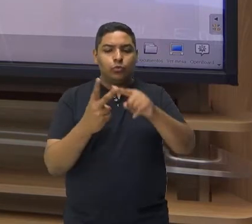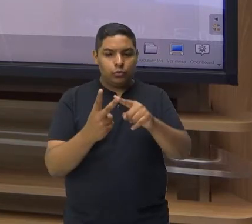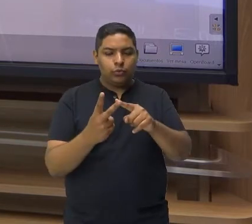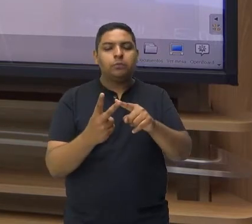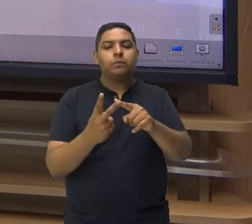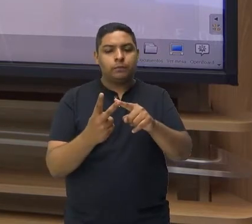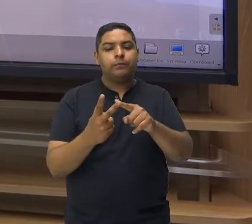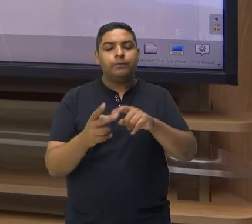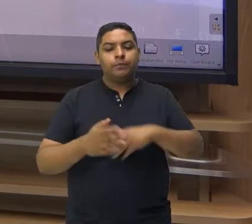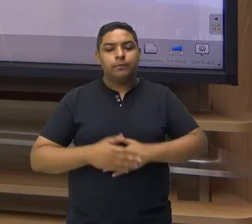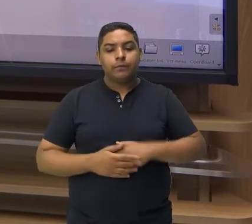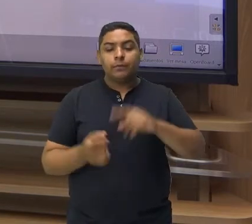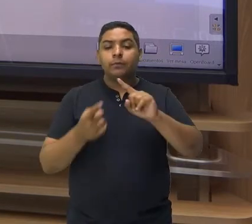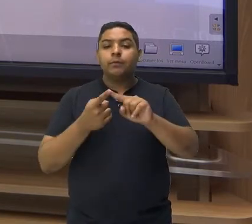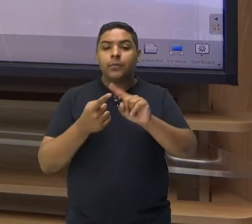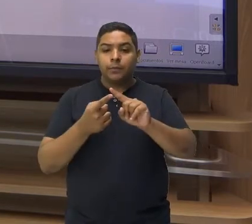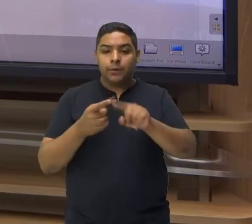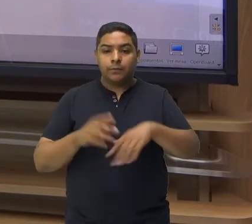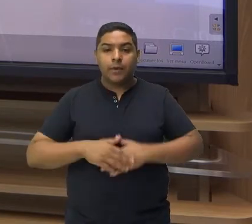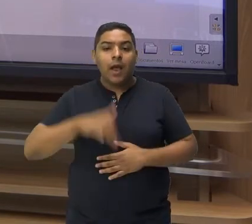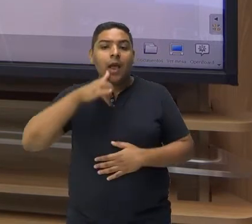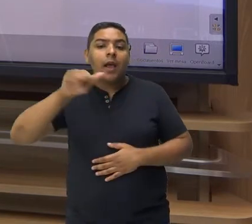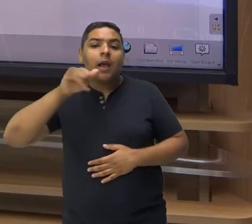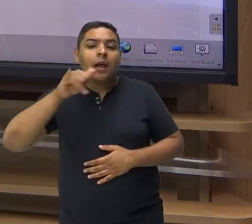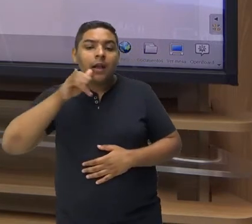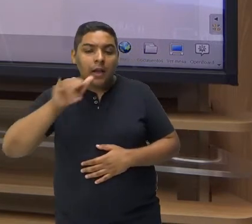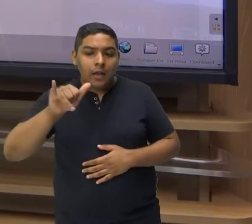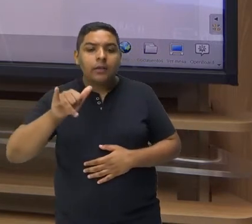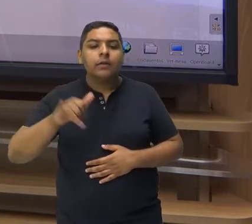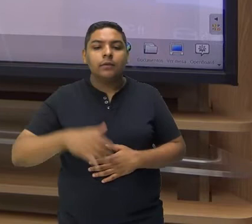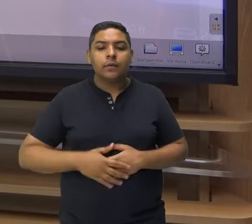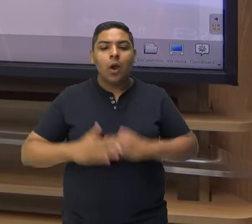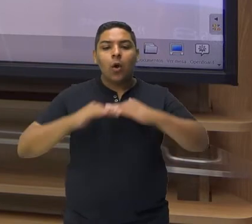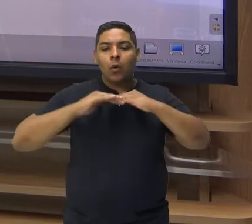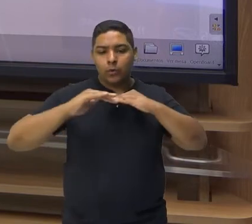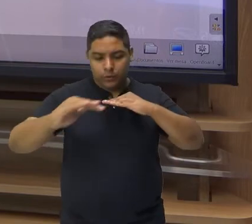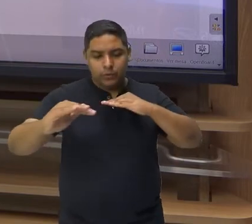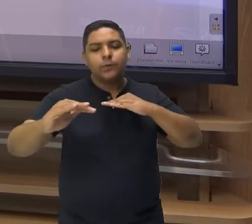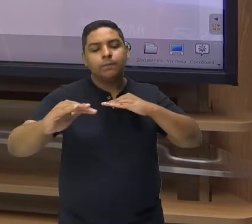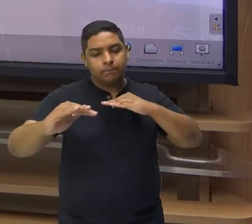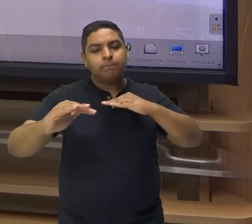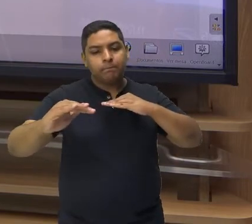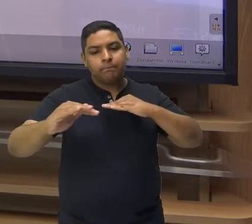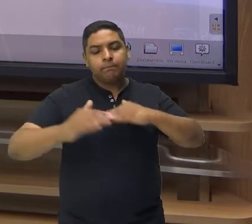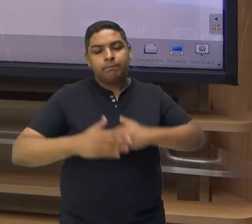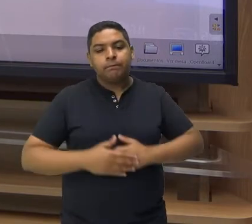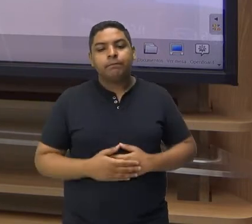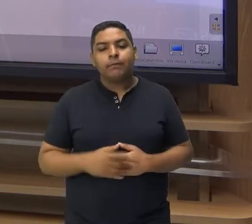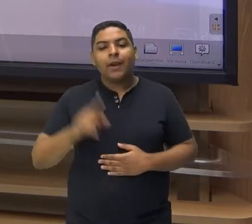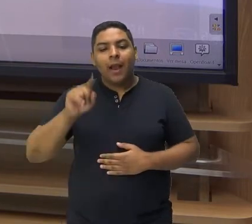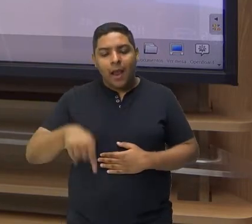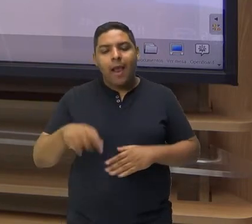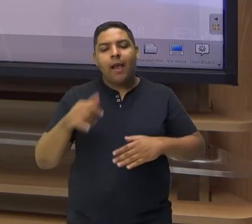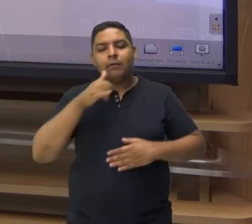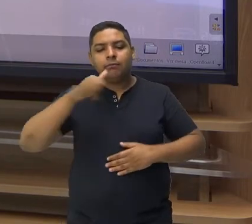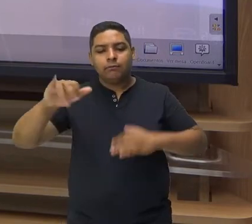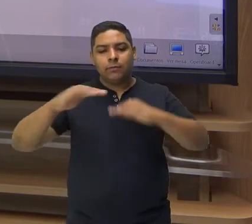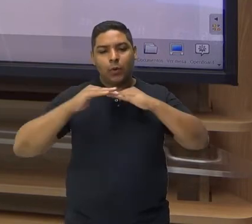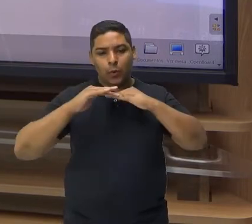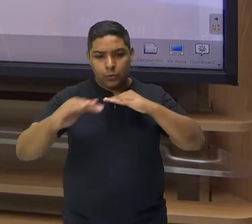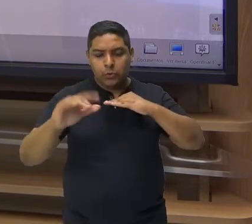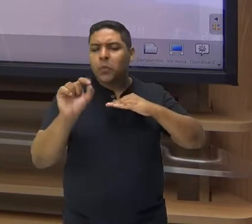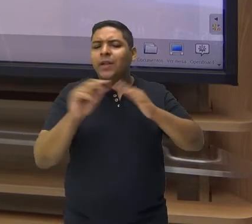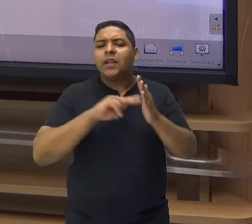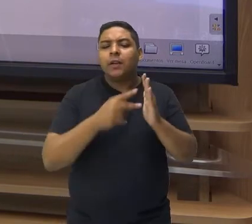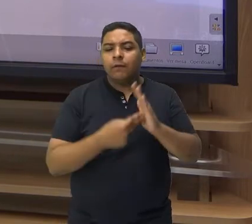propriedades. Primeira propriedade, a carga elétrica ela é sempre constante, tá certo? Carga elétrica é sempre constante. O que